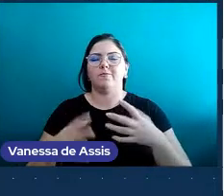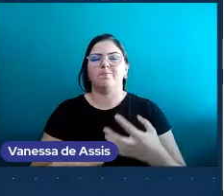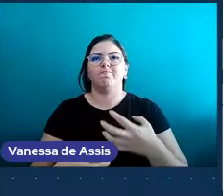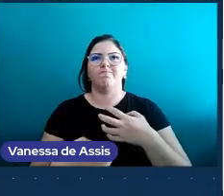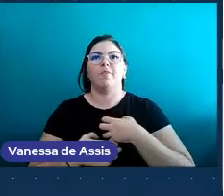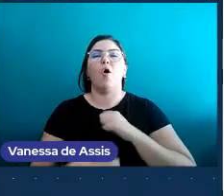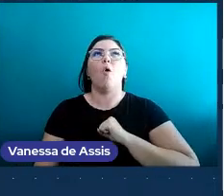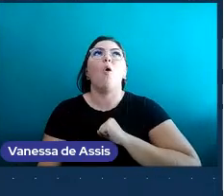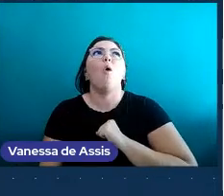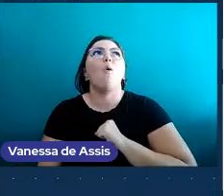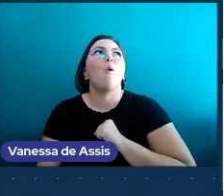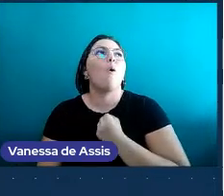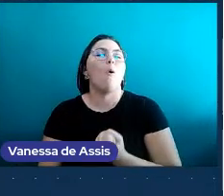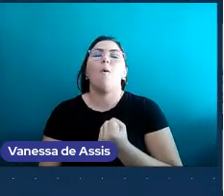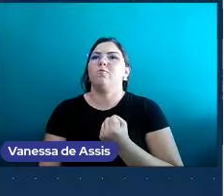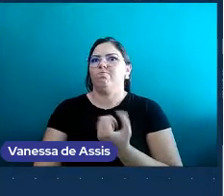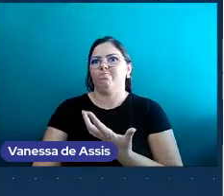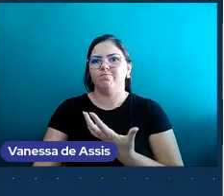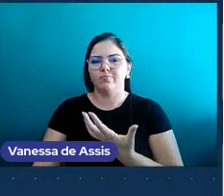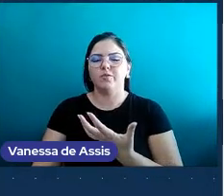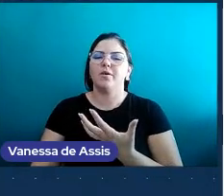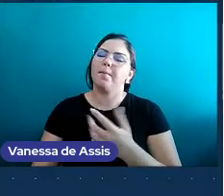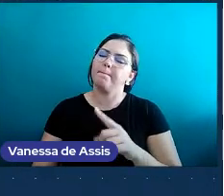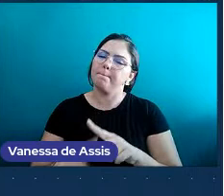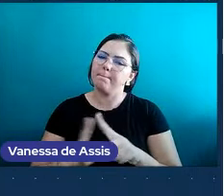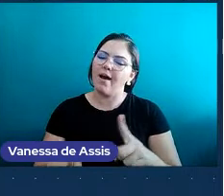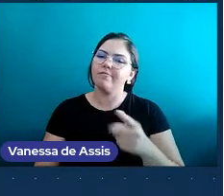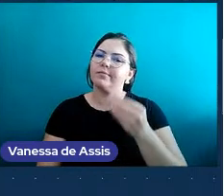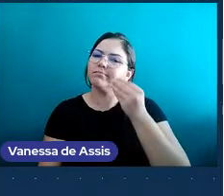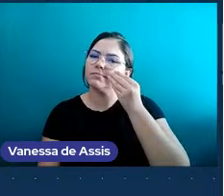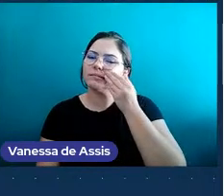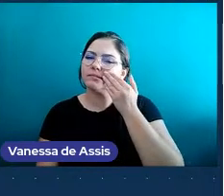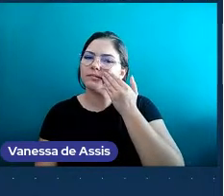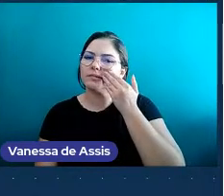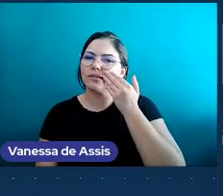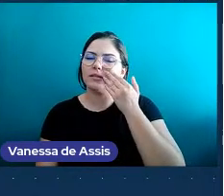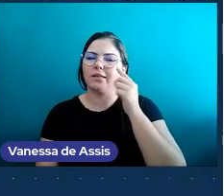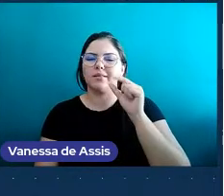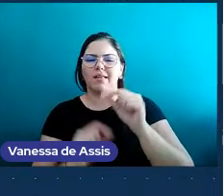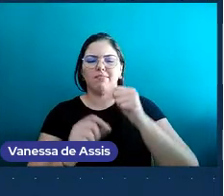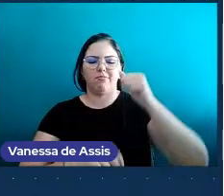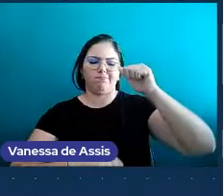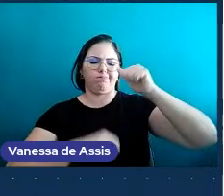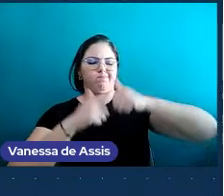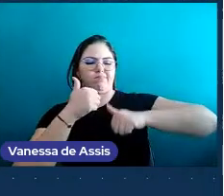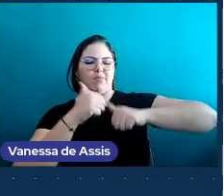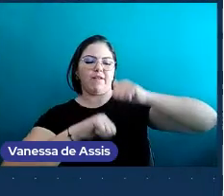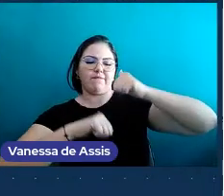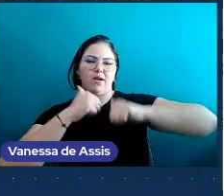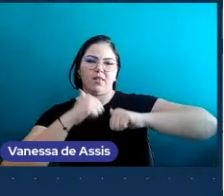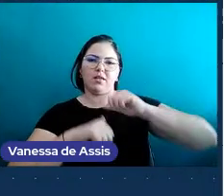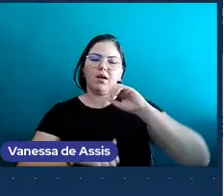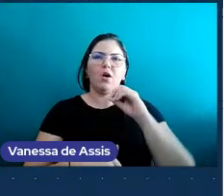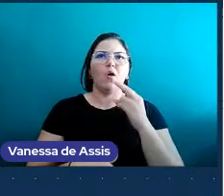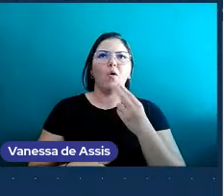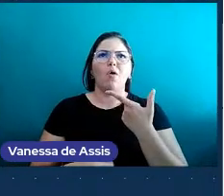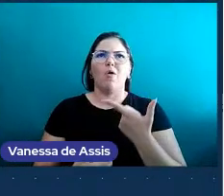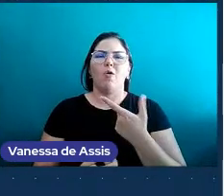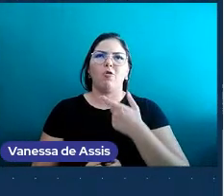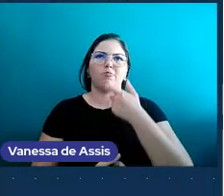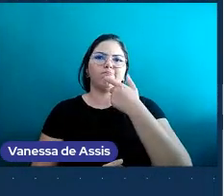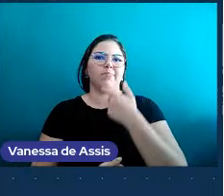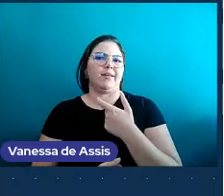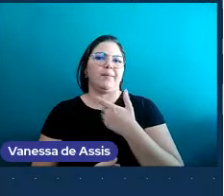disso. Mas vamos tentar entender cada rejeição com bons pareceres, nem sempre vem bons pareceres, como